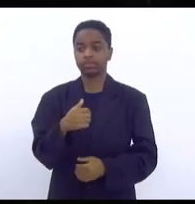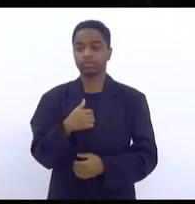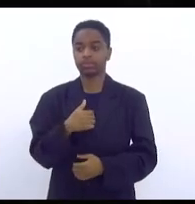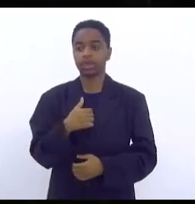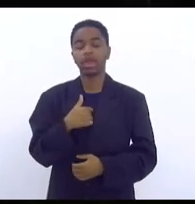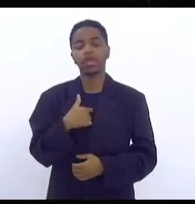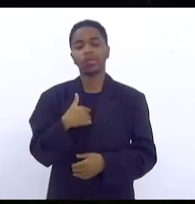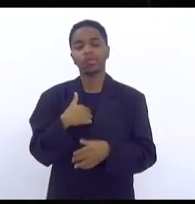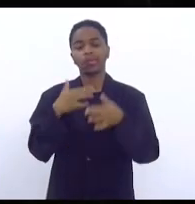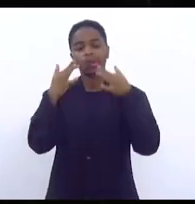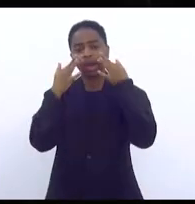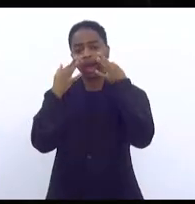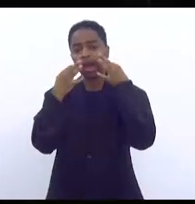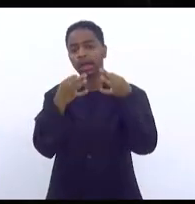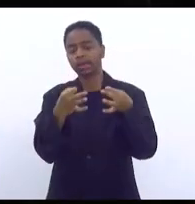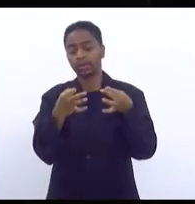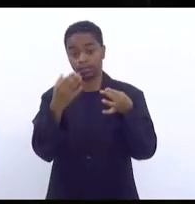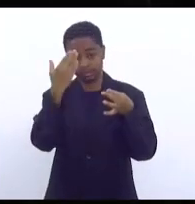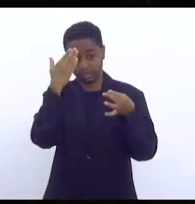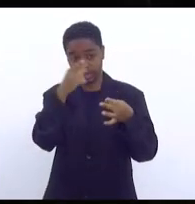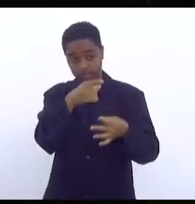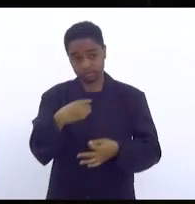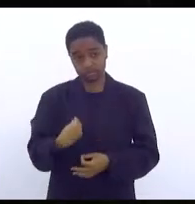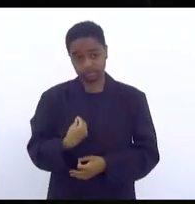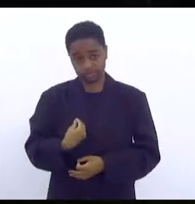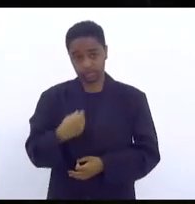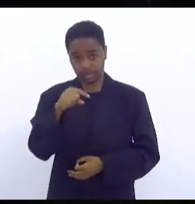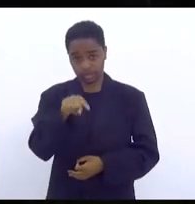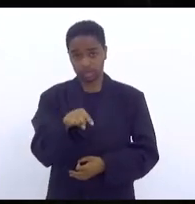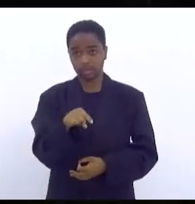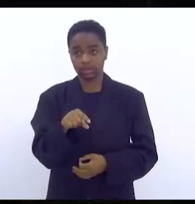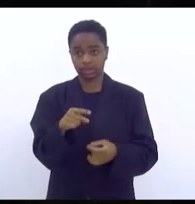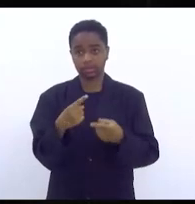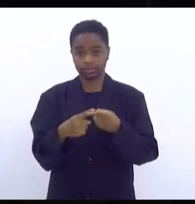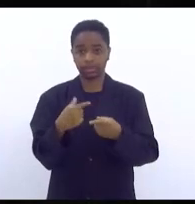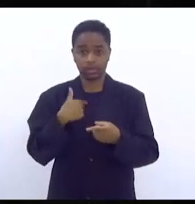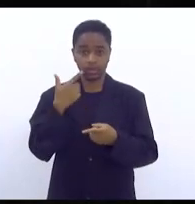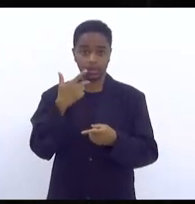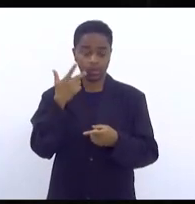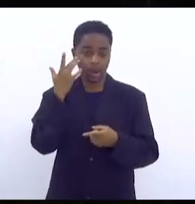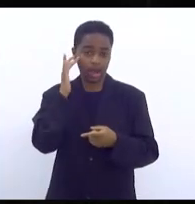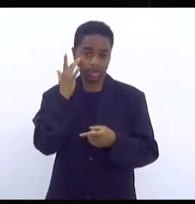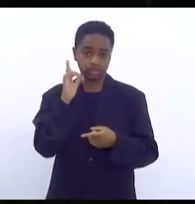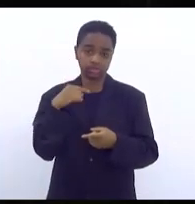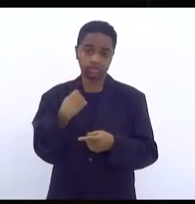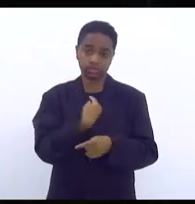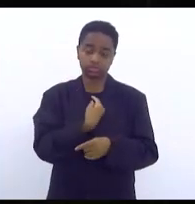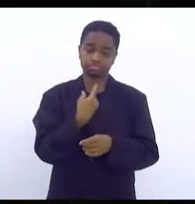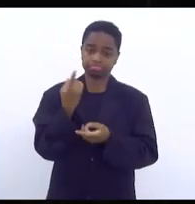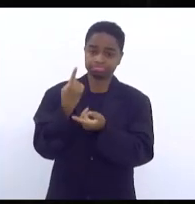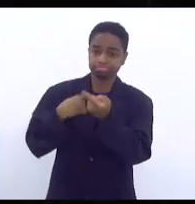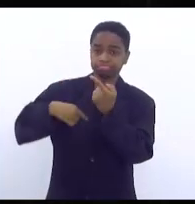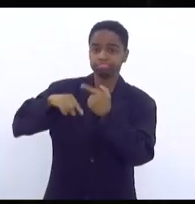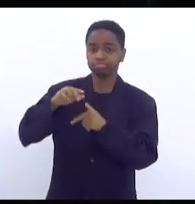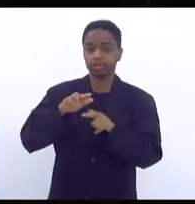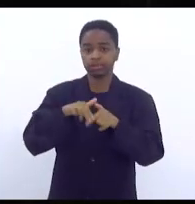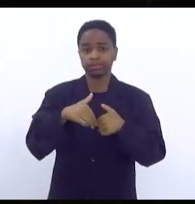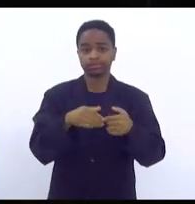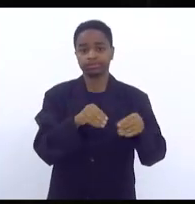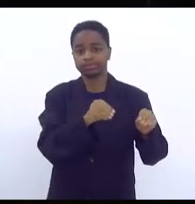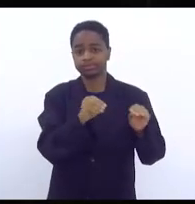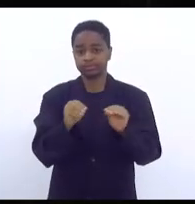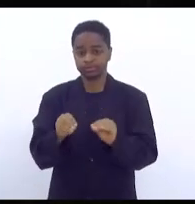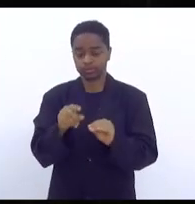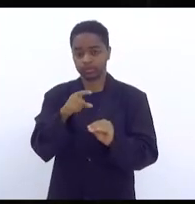chamou muita atenção Luciana eh Obrigada que você tá aqui acho que é um é um ganho para essa audiência o benes tá aqui com a mudança do governo